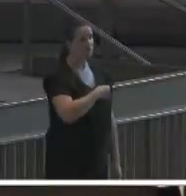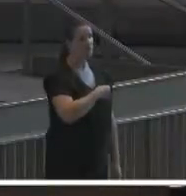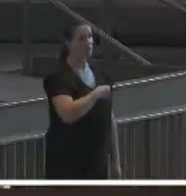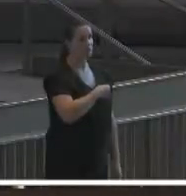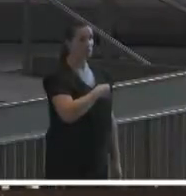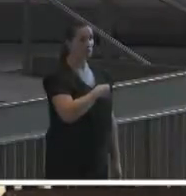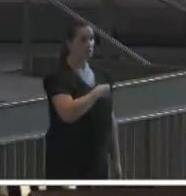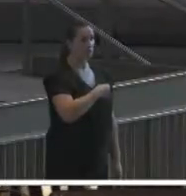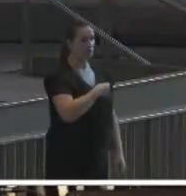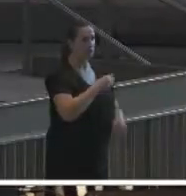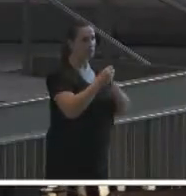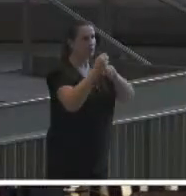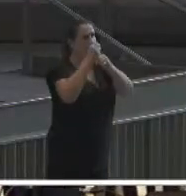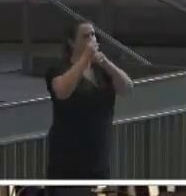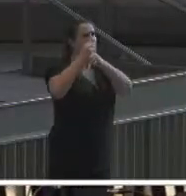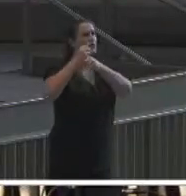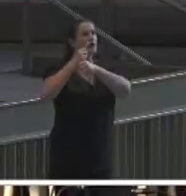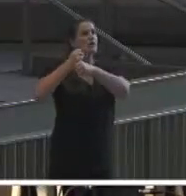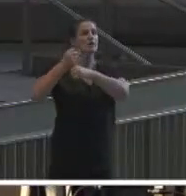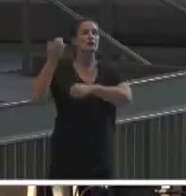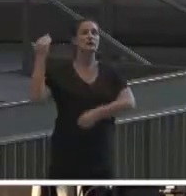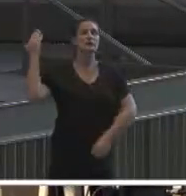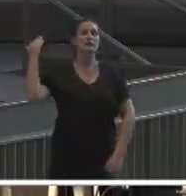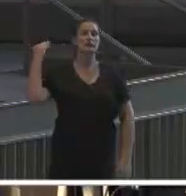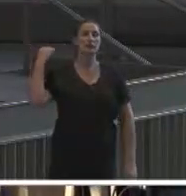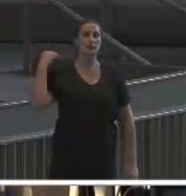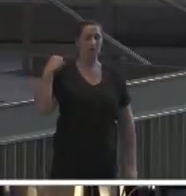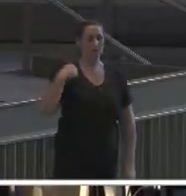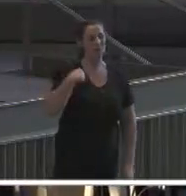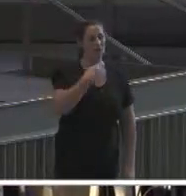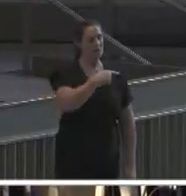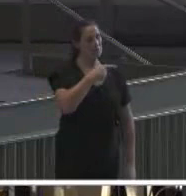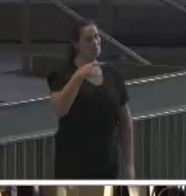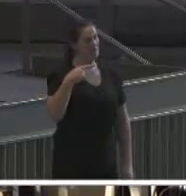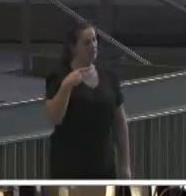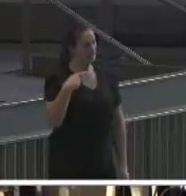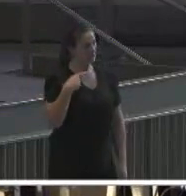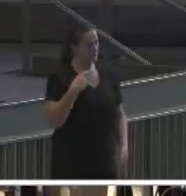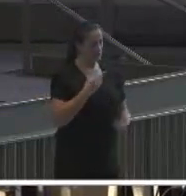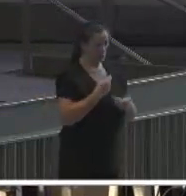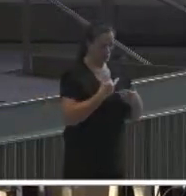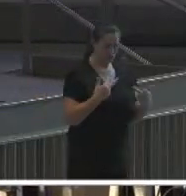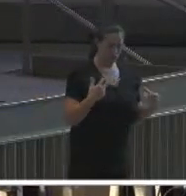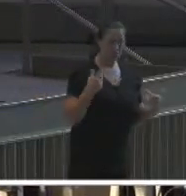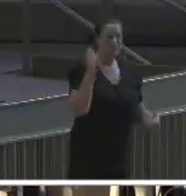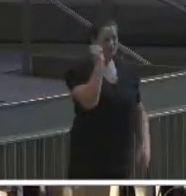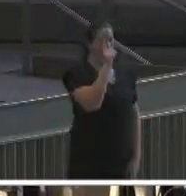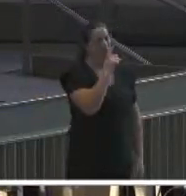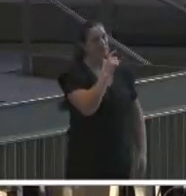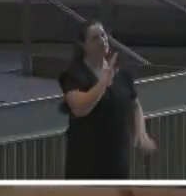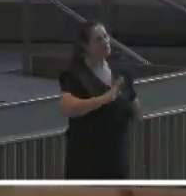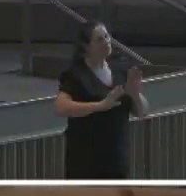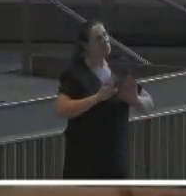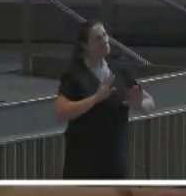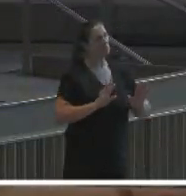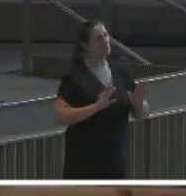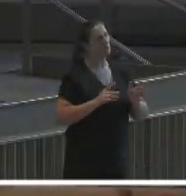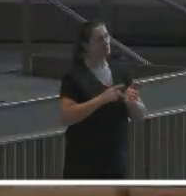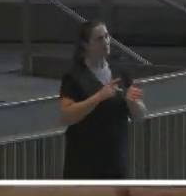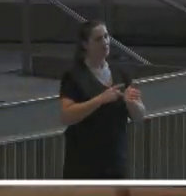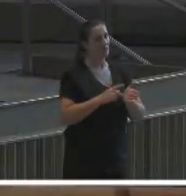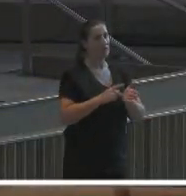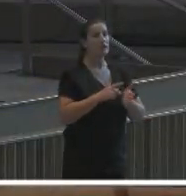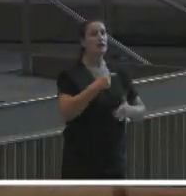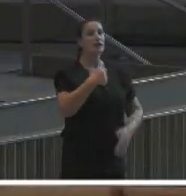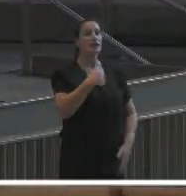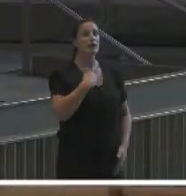Alguns anos atrás, como pastor, a gente passa por algumas situações que a gente nunca gostaria de passar. Eu